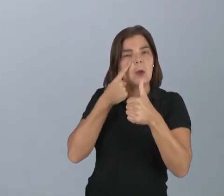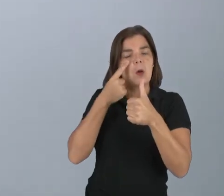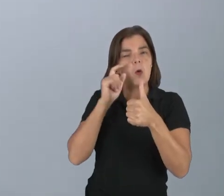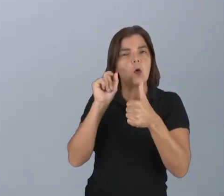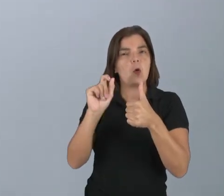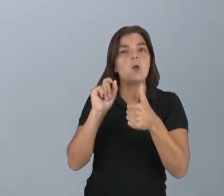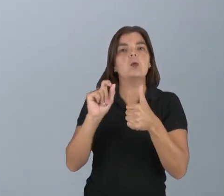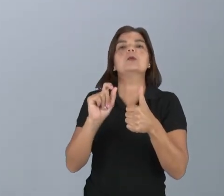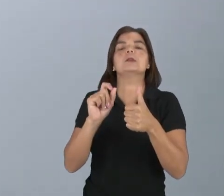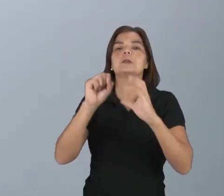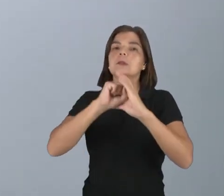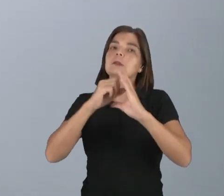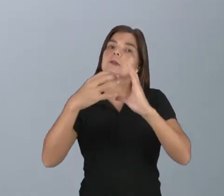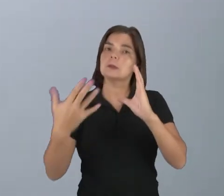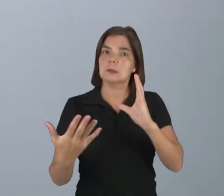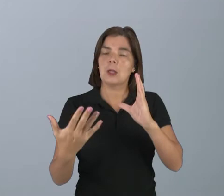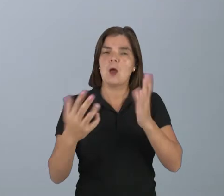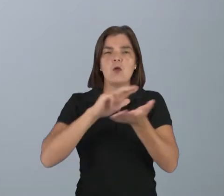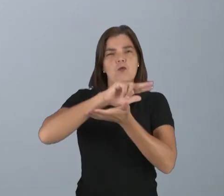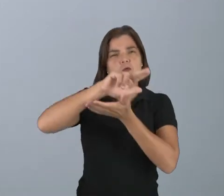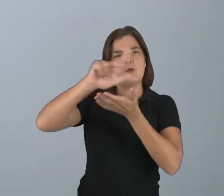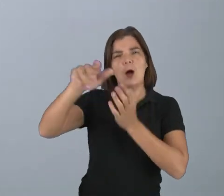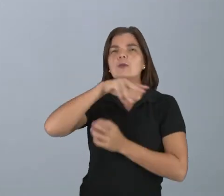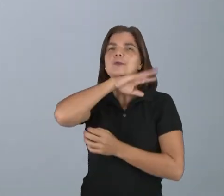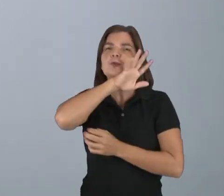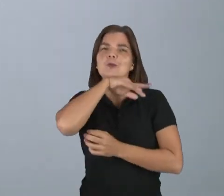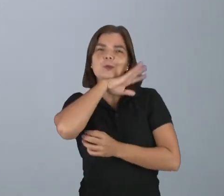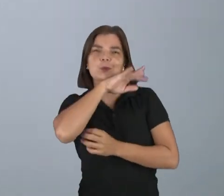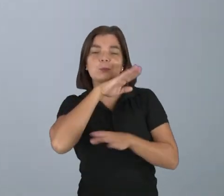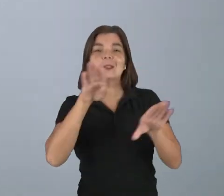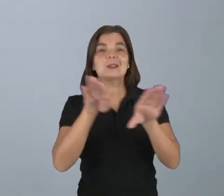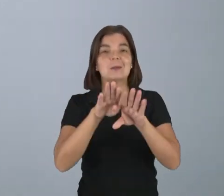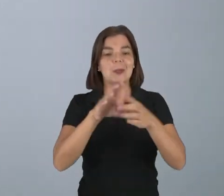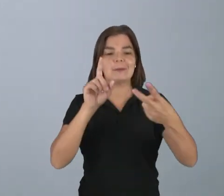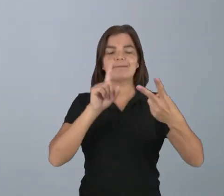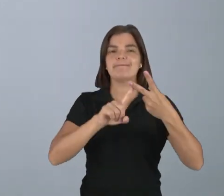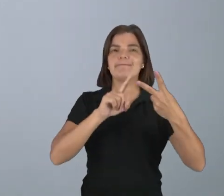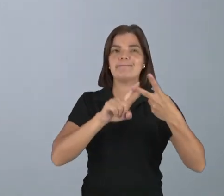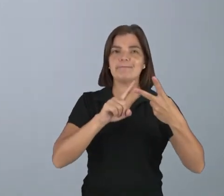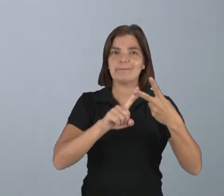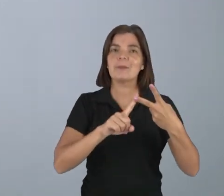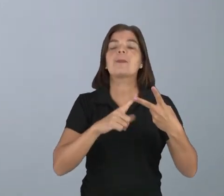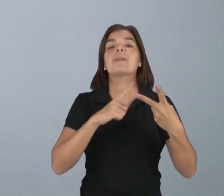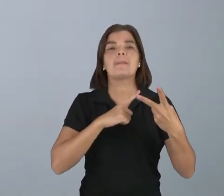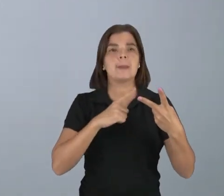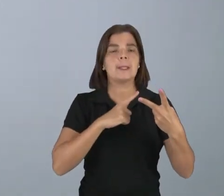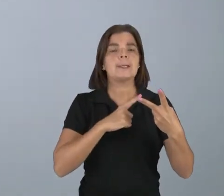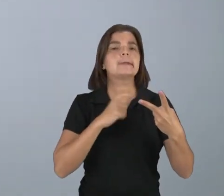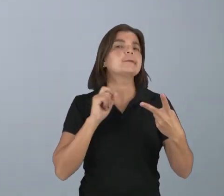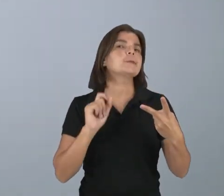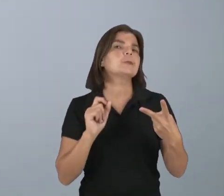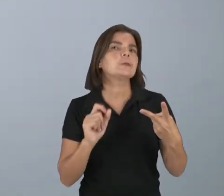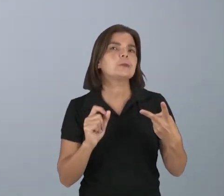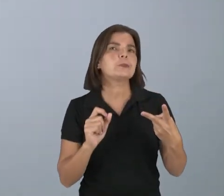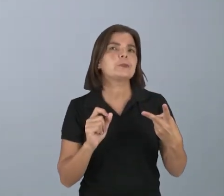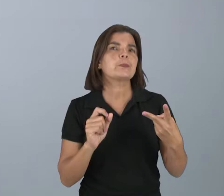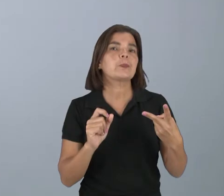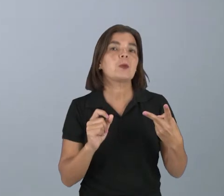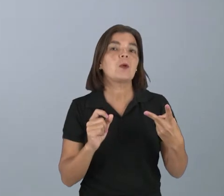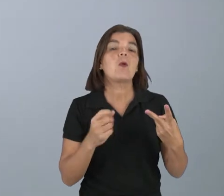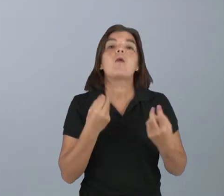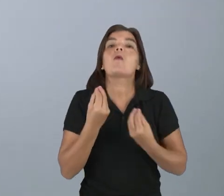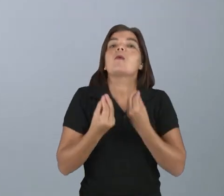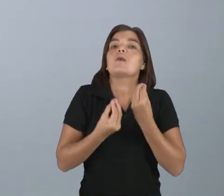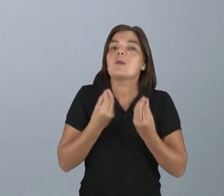temos a característica da diversidade de espécies e no segundo ponto nós temos